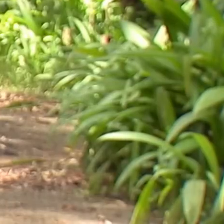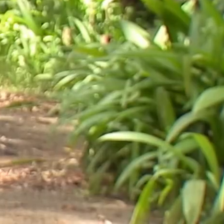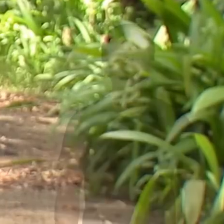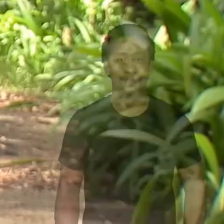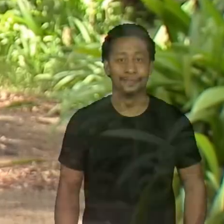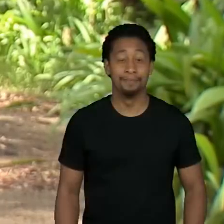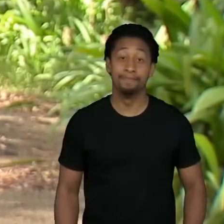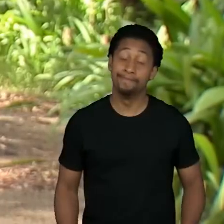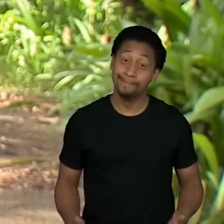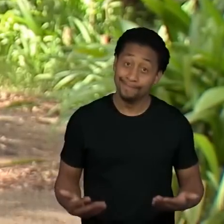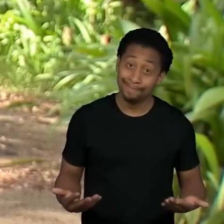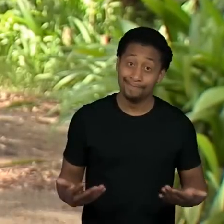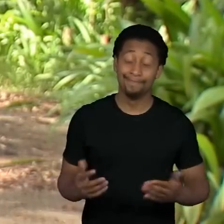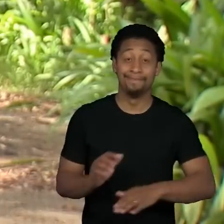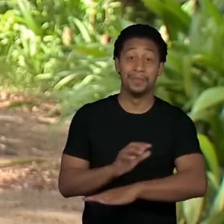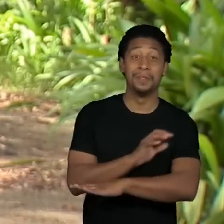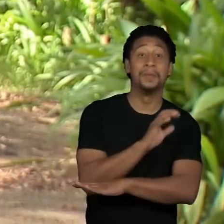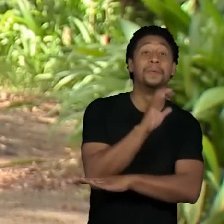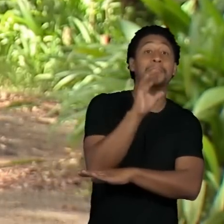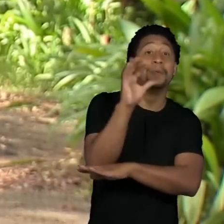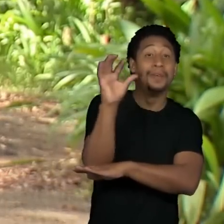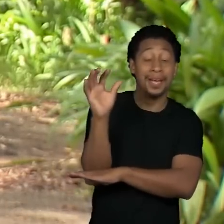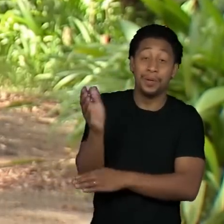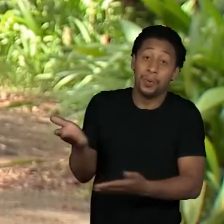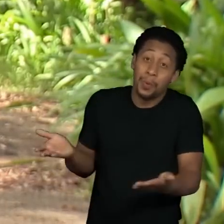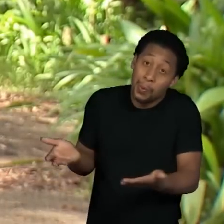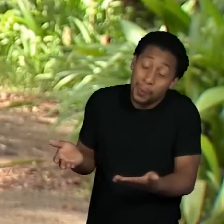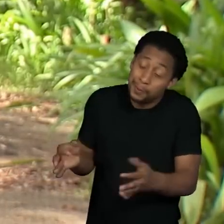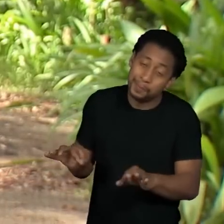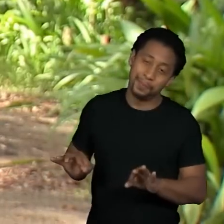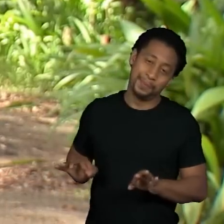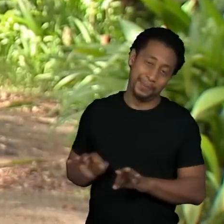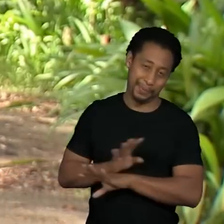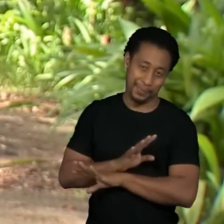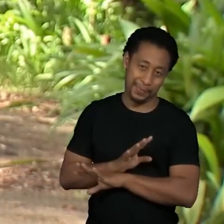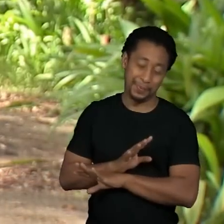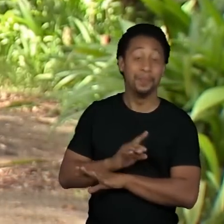E esse foi o Repórter Eco de hoje. No próximo programa, você